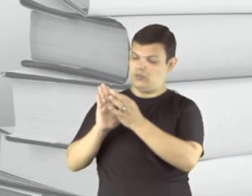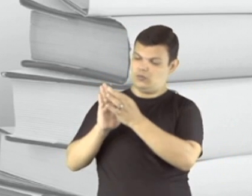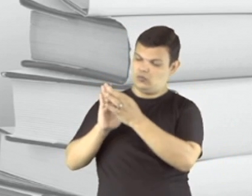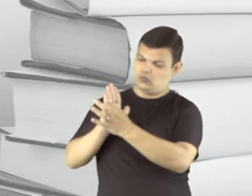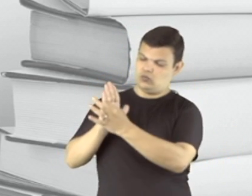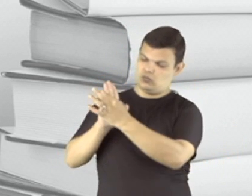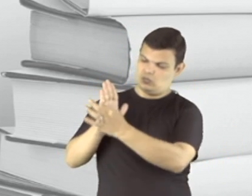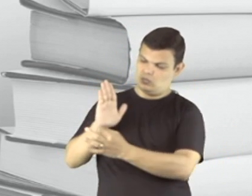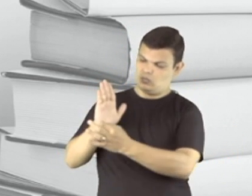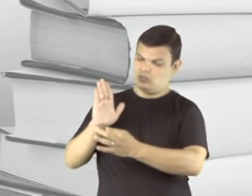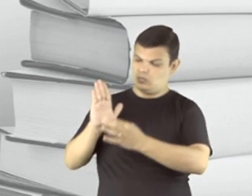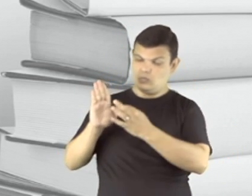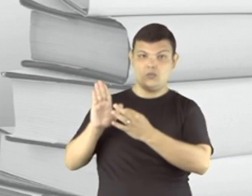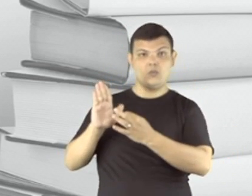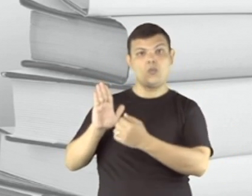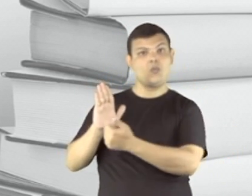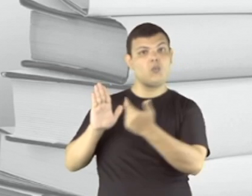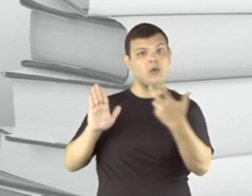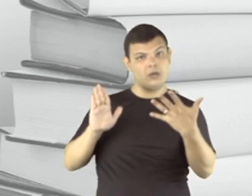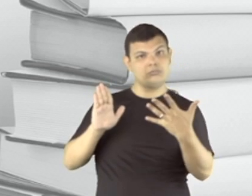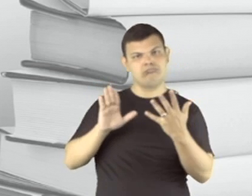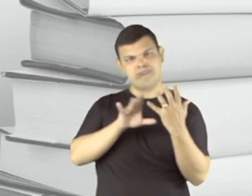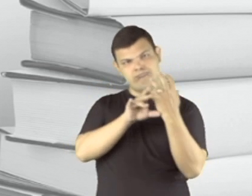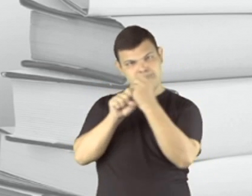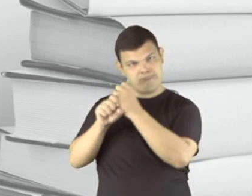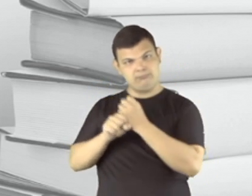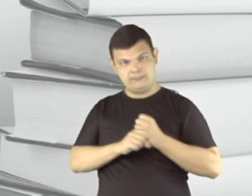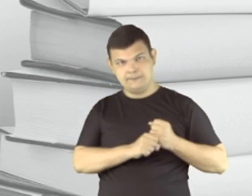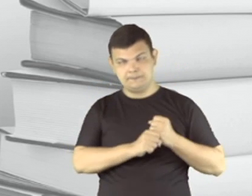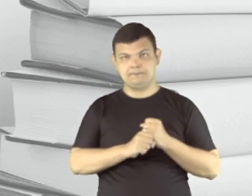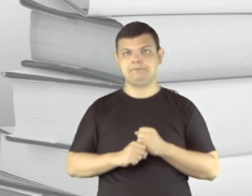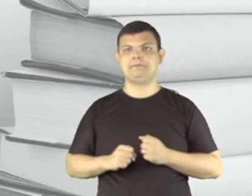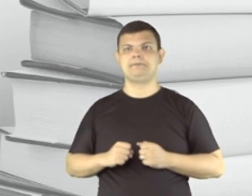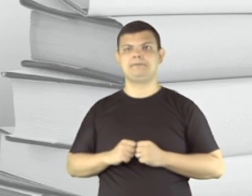medida do contorno de uma figura plana. Aqui